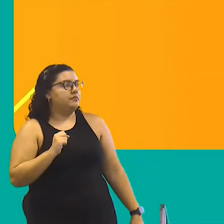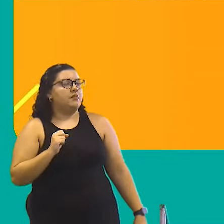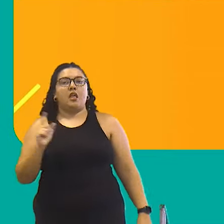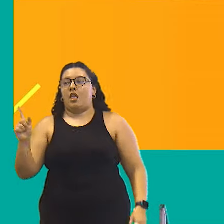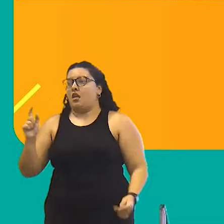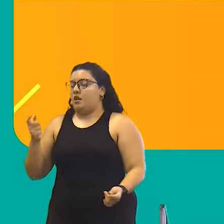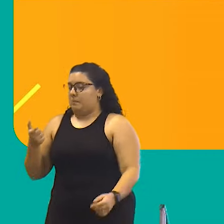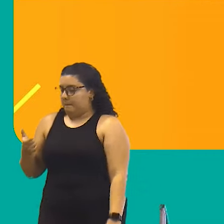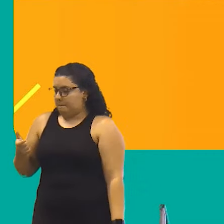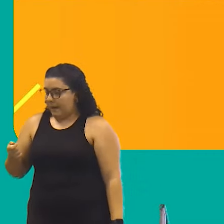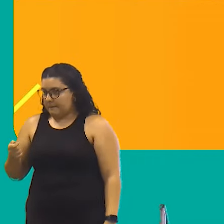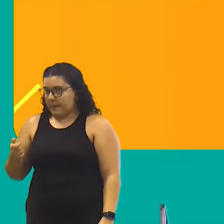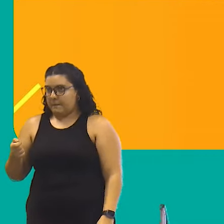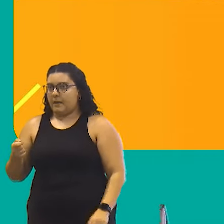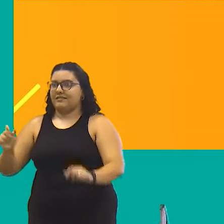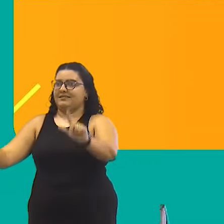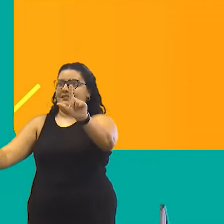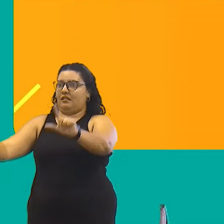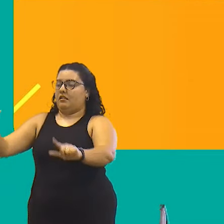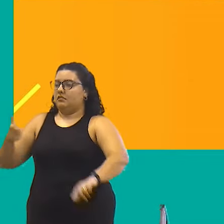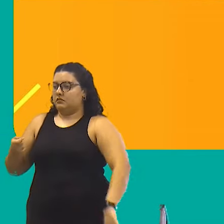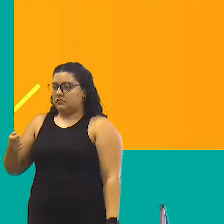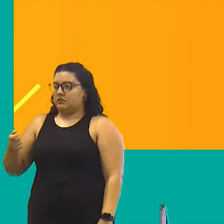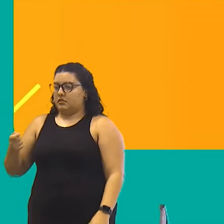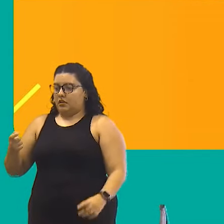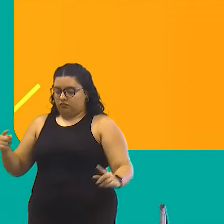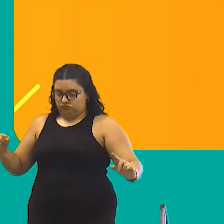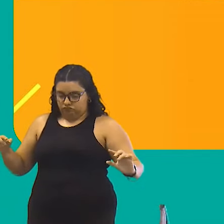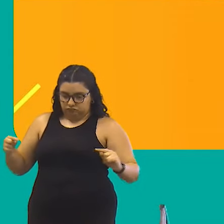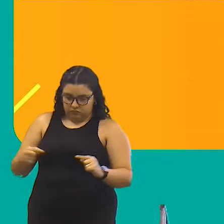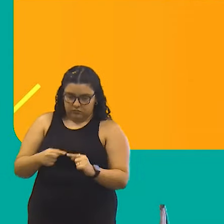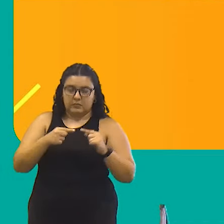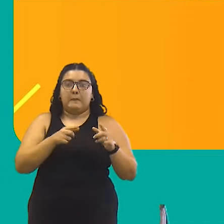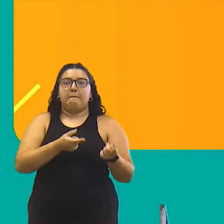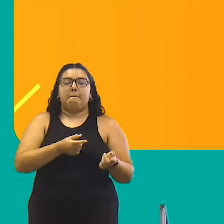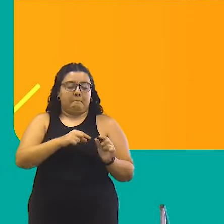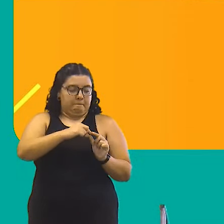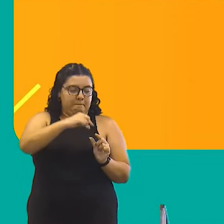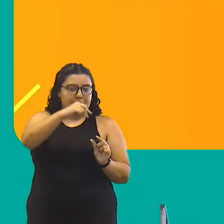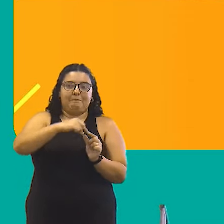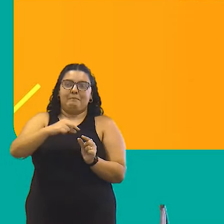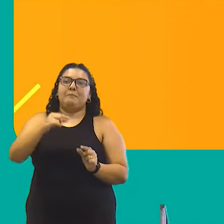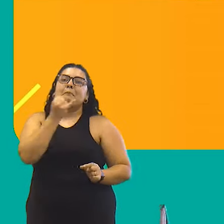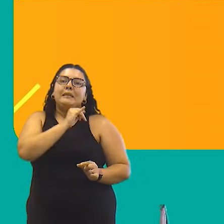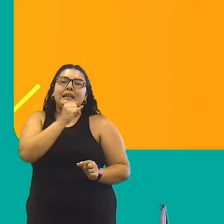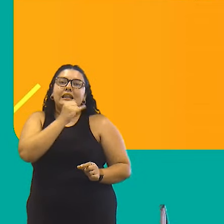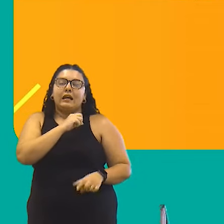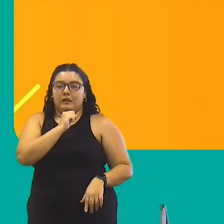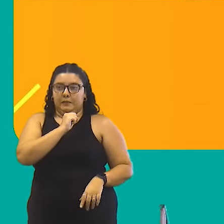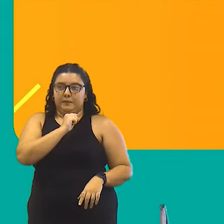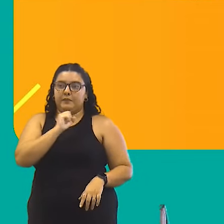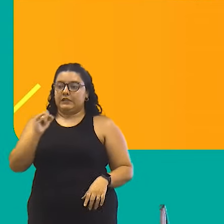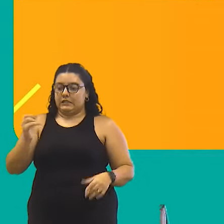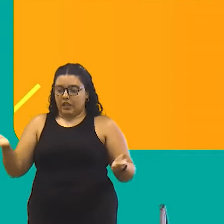controle remoto com as pilhas. Sempre que a gente fizer